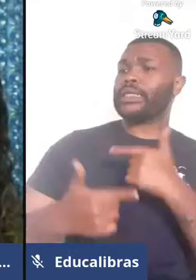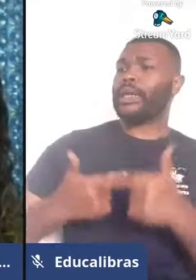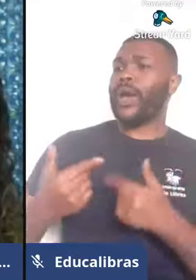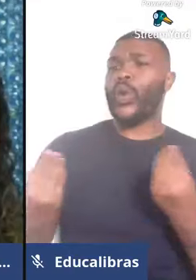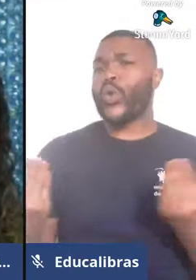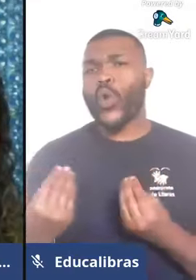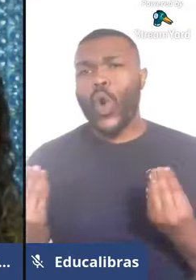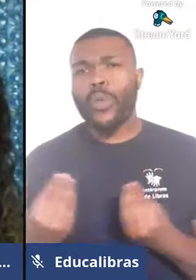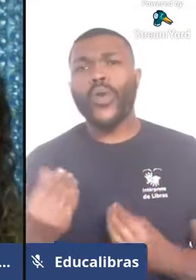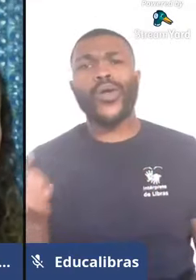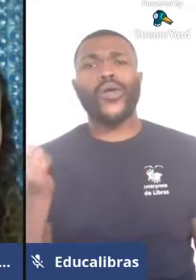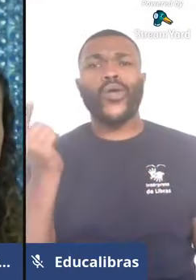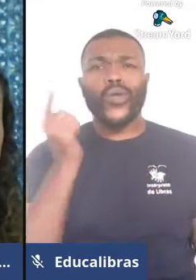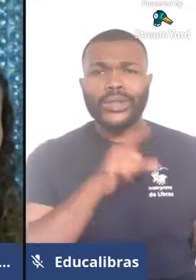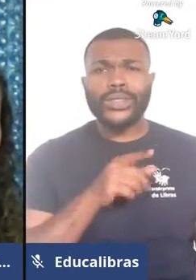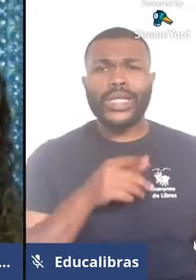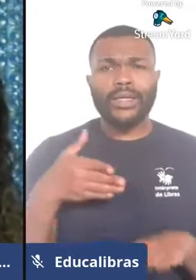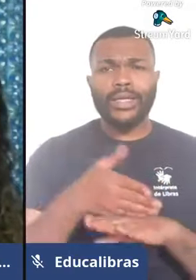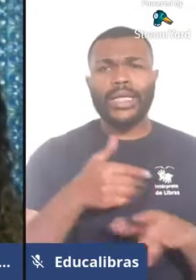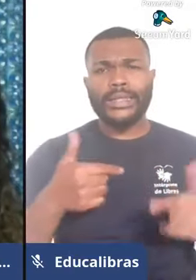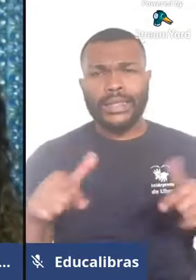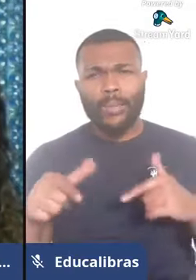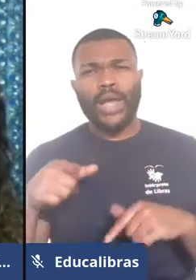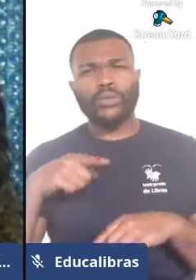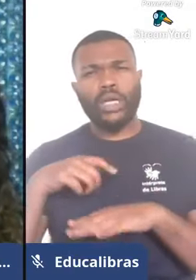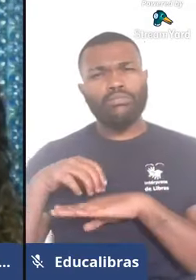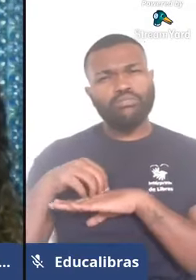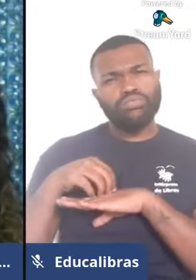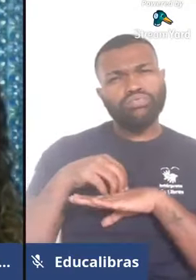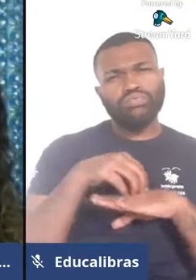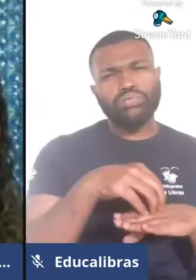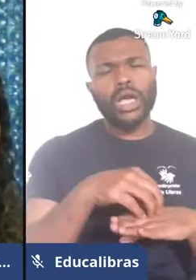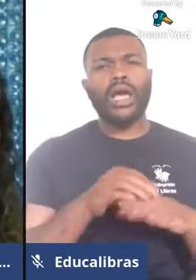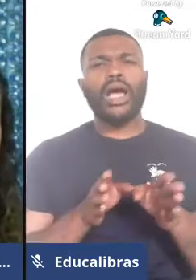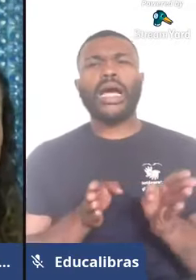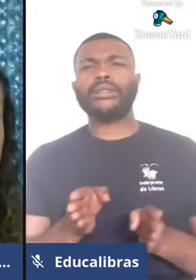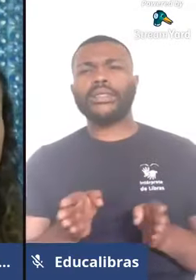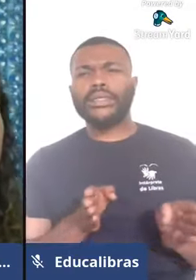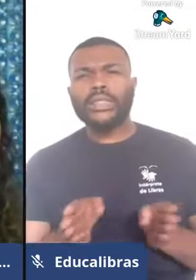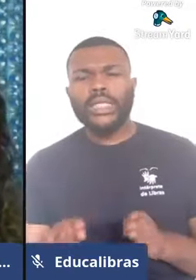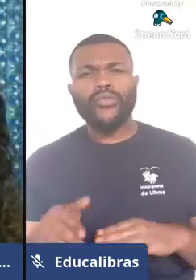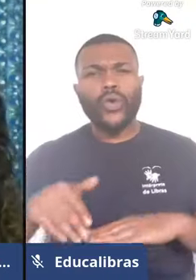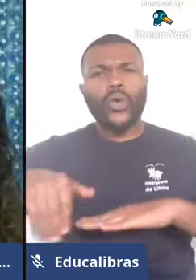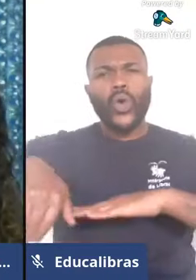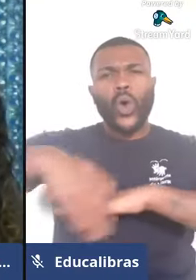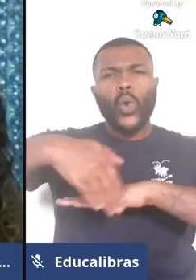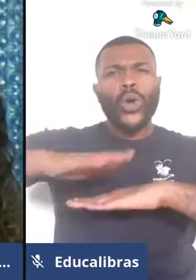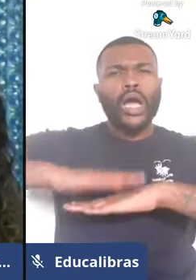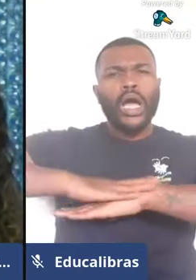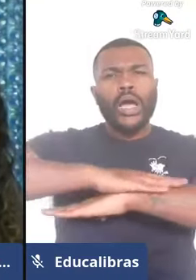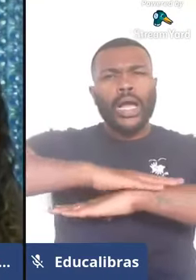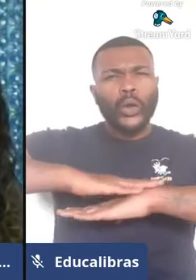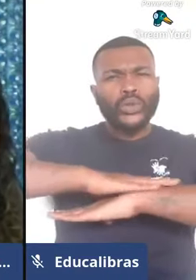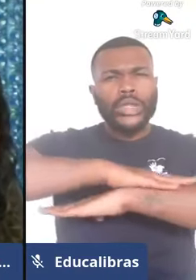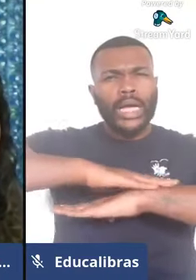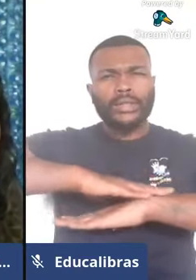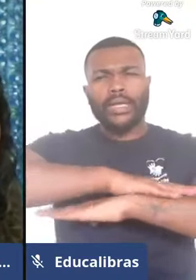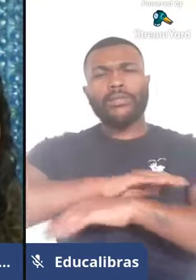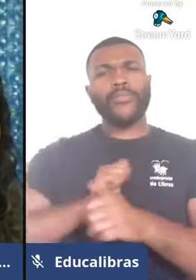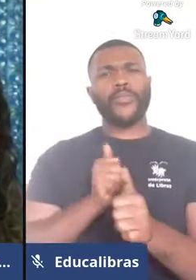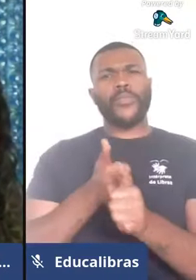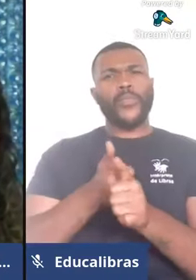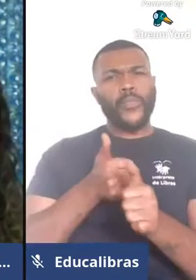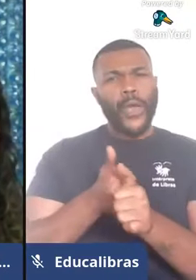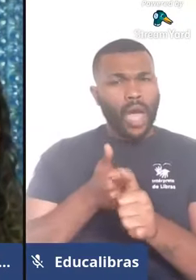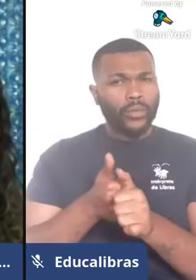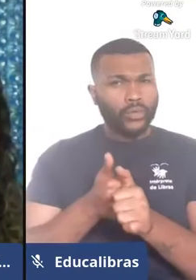consegue chegar no trabalho, tem transporte público acessível, né? De repente, as calçadas do entorno, né? Para uma